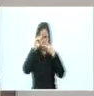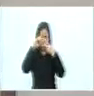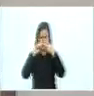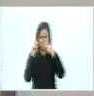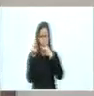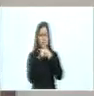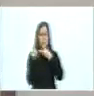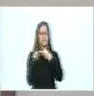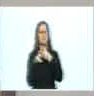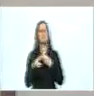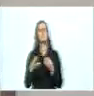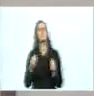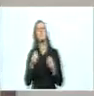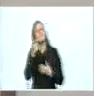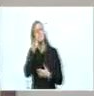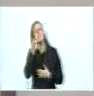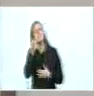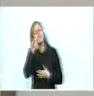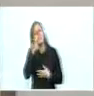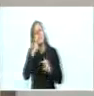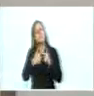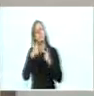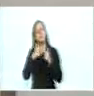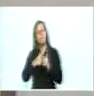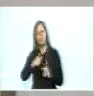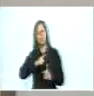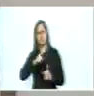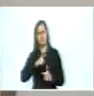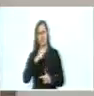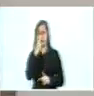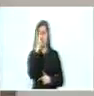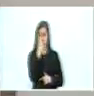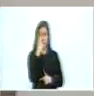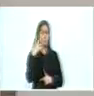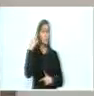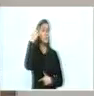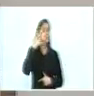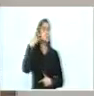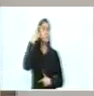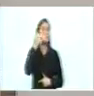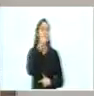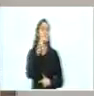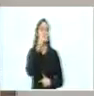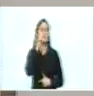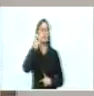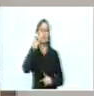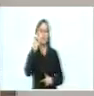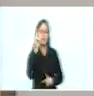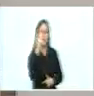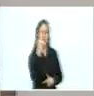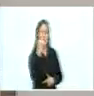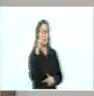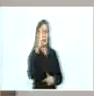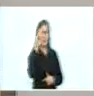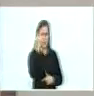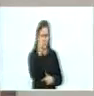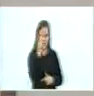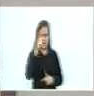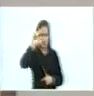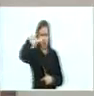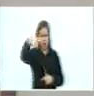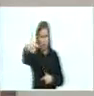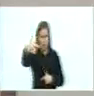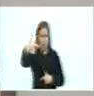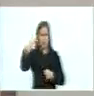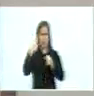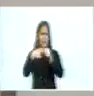muito interessante, porque nós tivemos lá duas palestrantes de Belo Horizonte, e um outro palestrante aqui da cidade